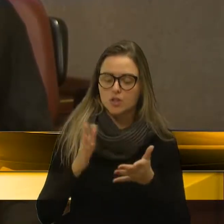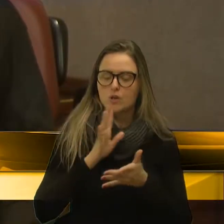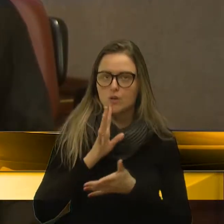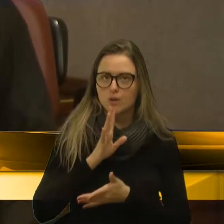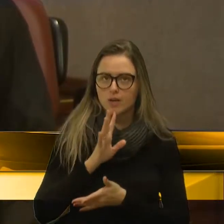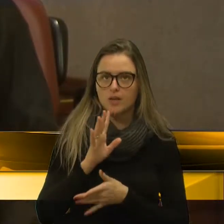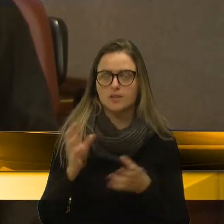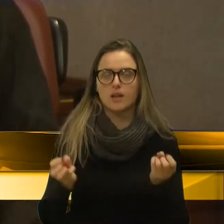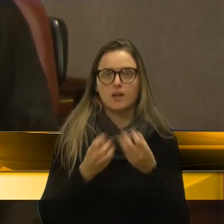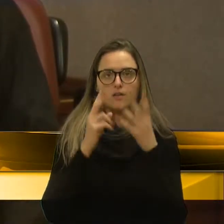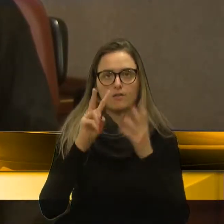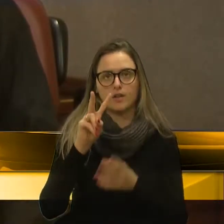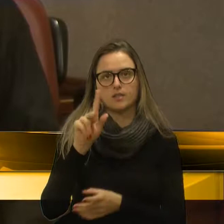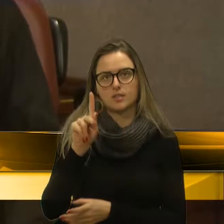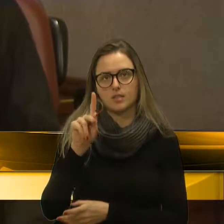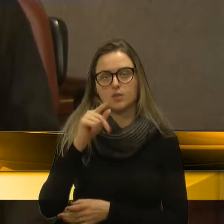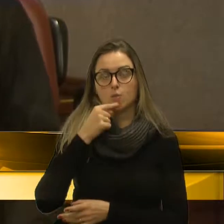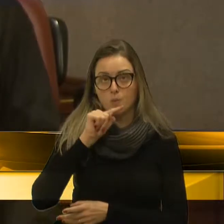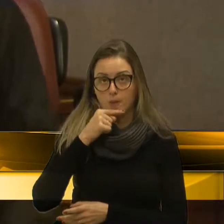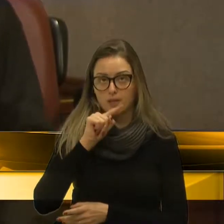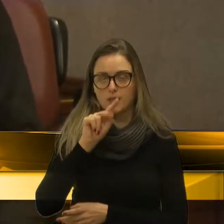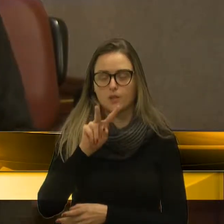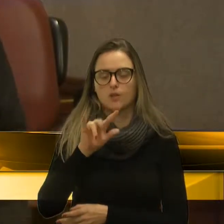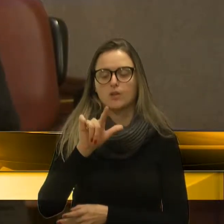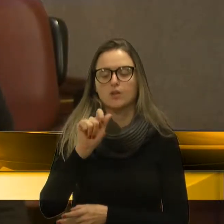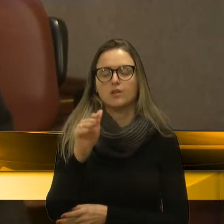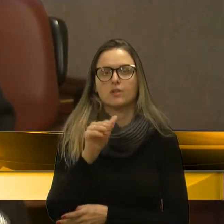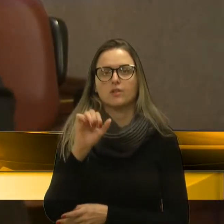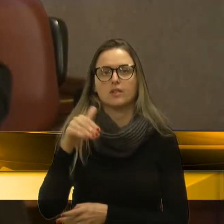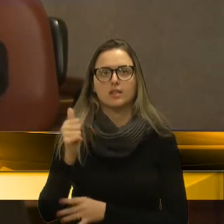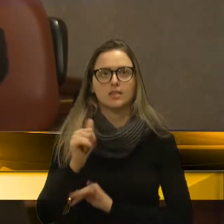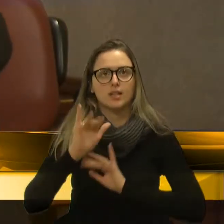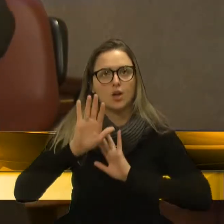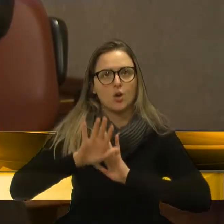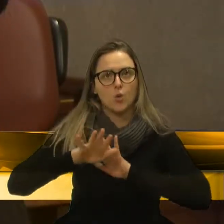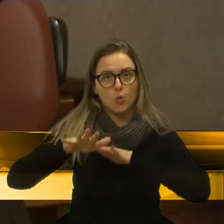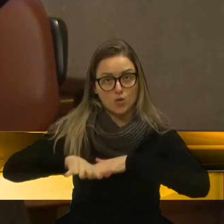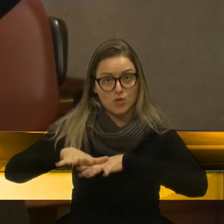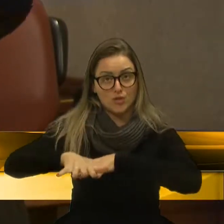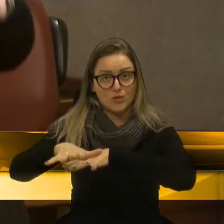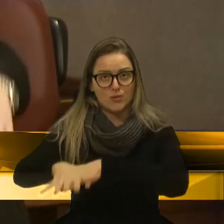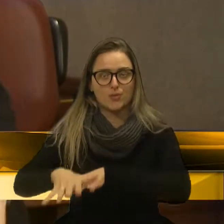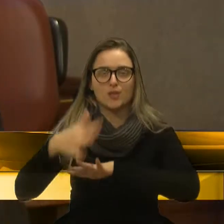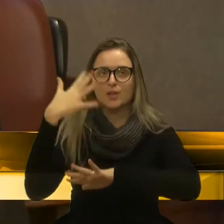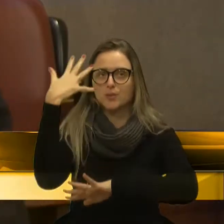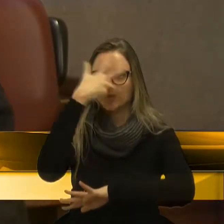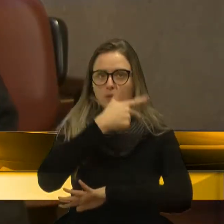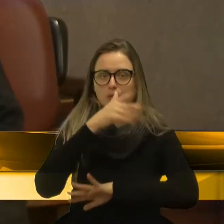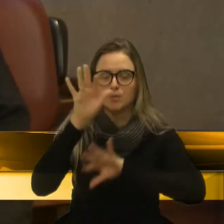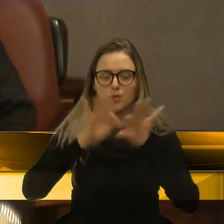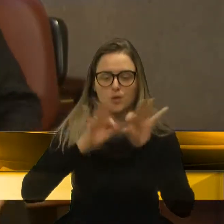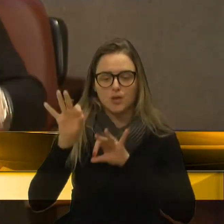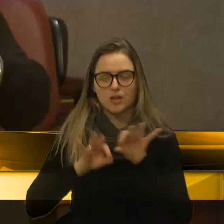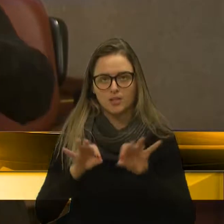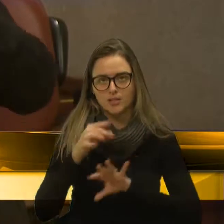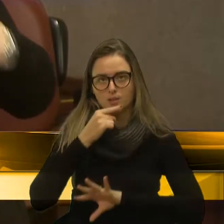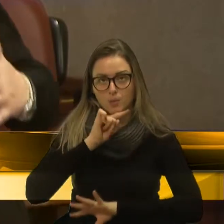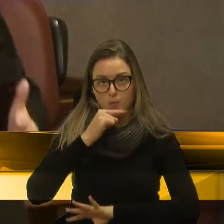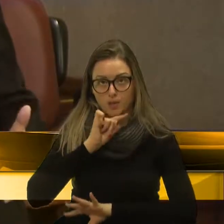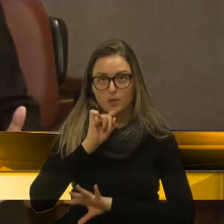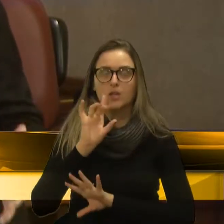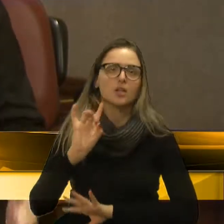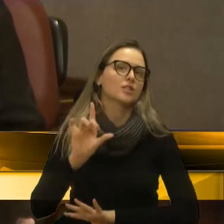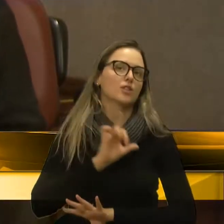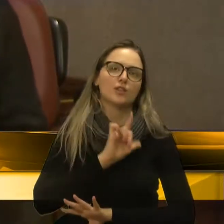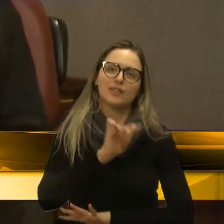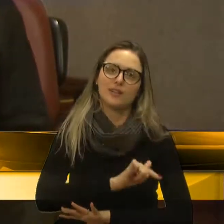Seca do Pinhão, especialmente o desfile alegórico lá que eles organizam, só